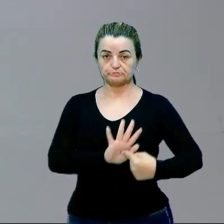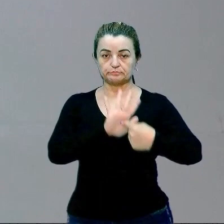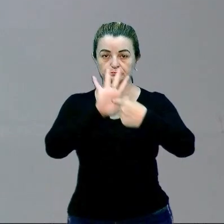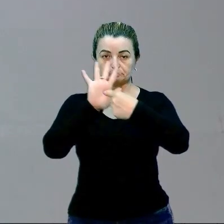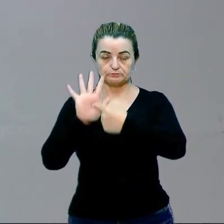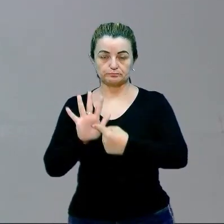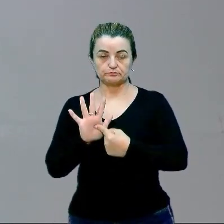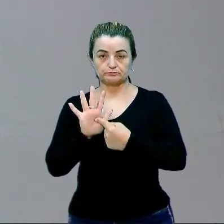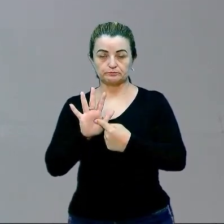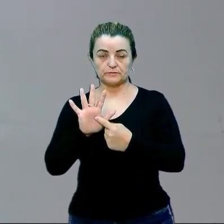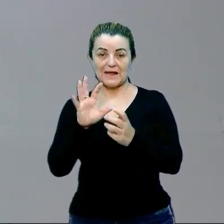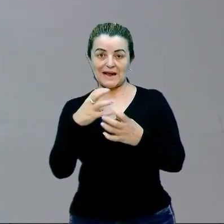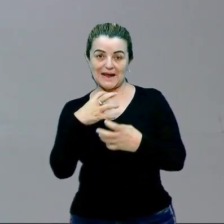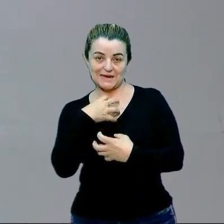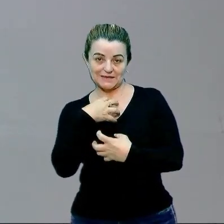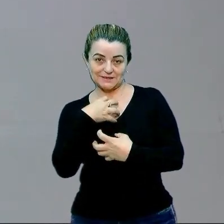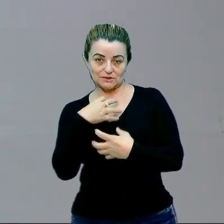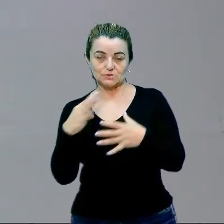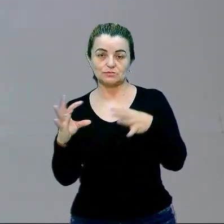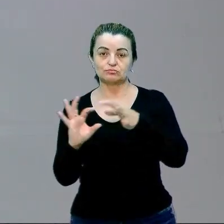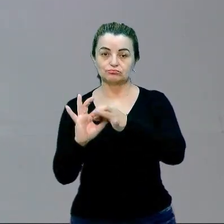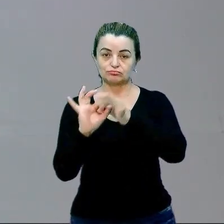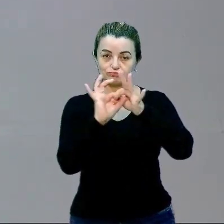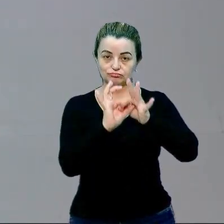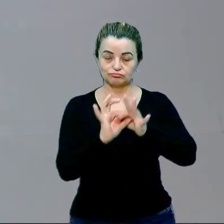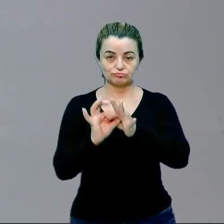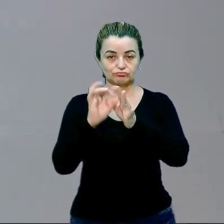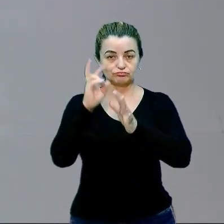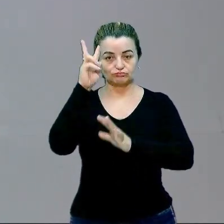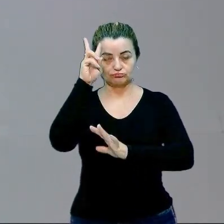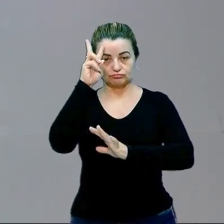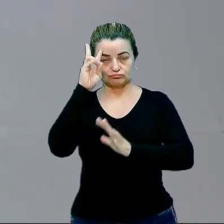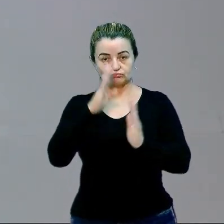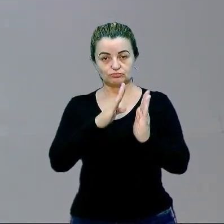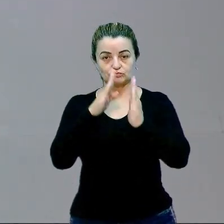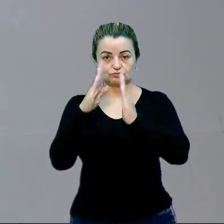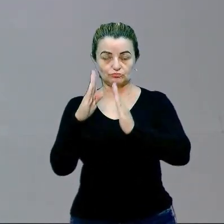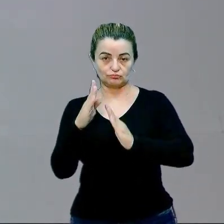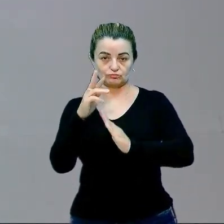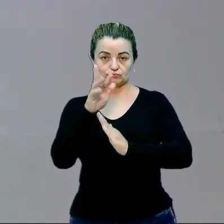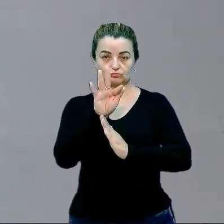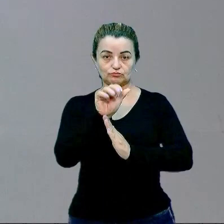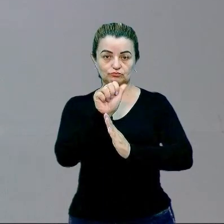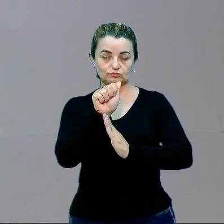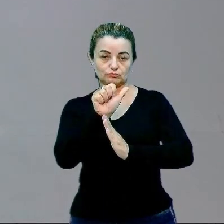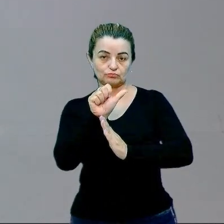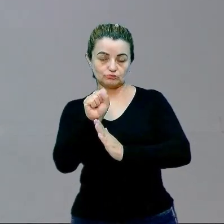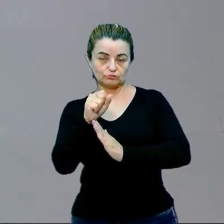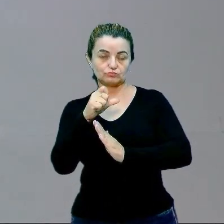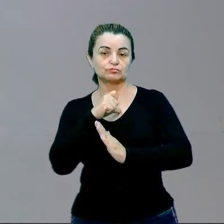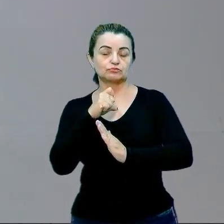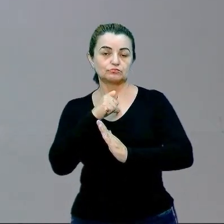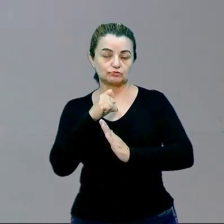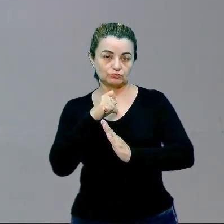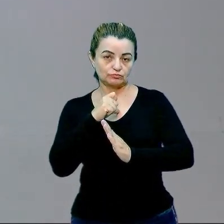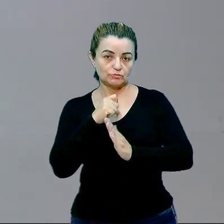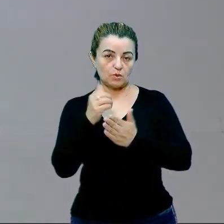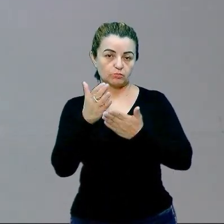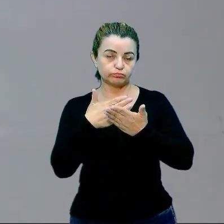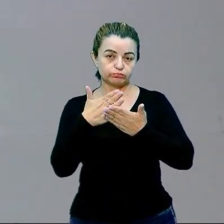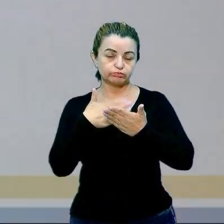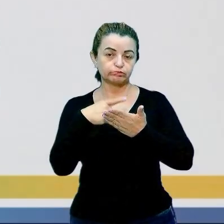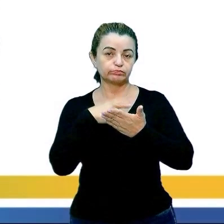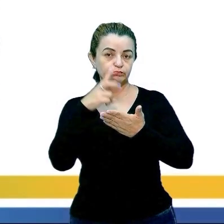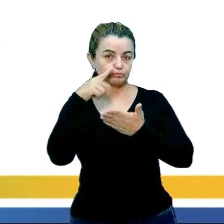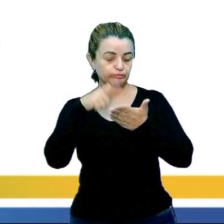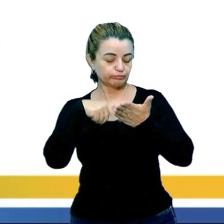as características, o contexto histórico dessa segunda fase e alguns autores, algumas obras para a gente analisar